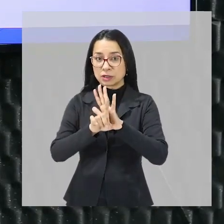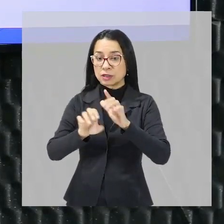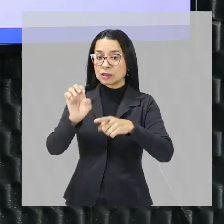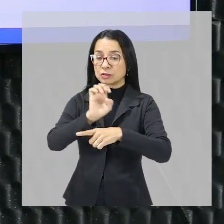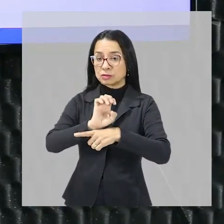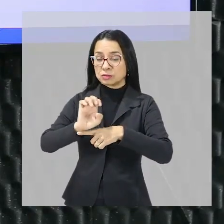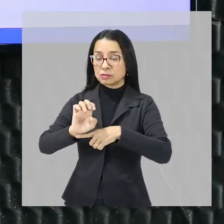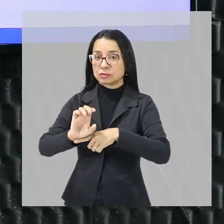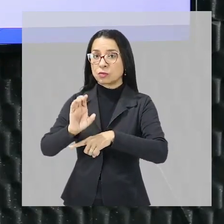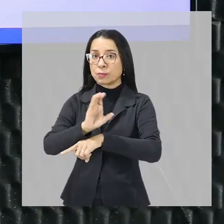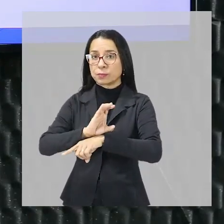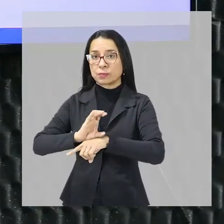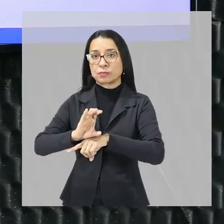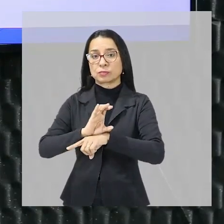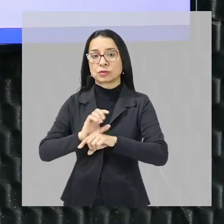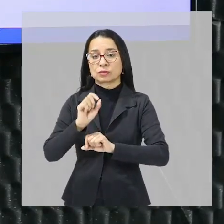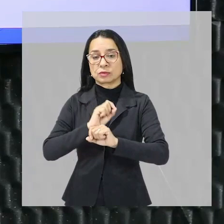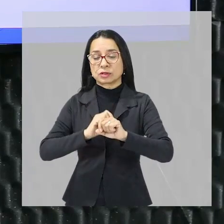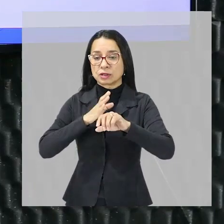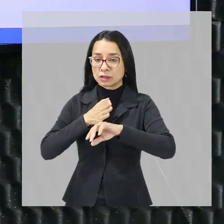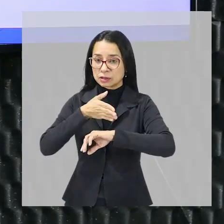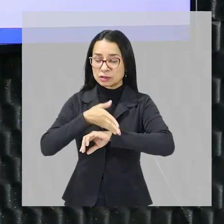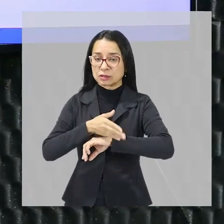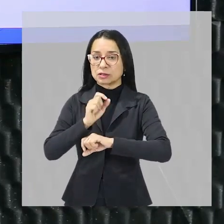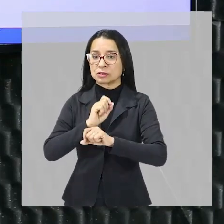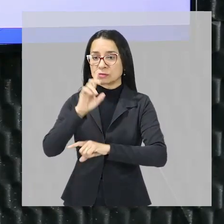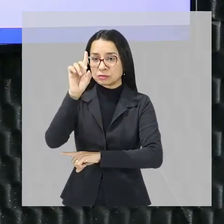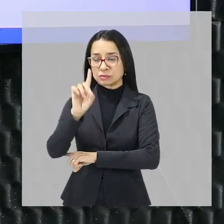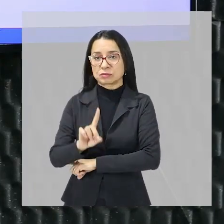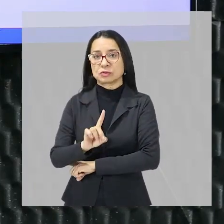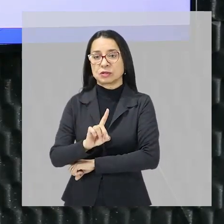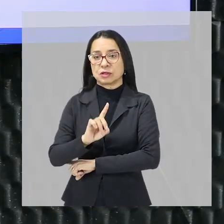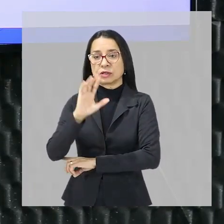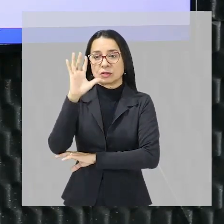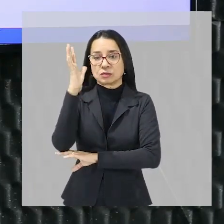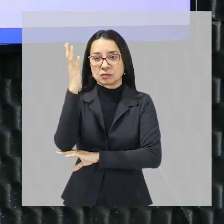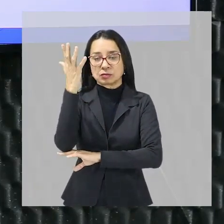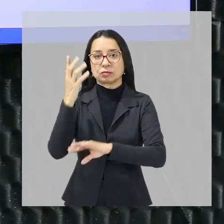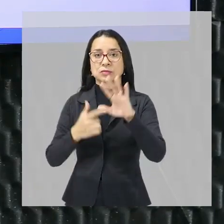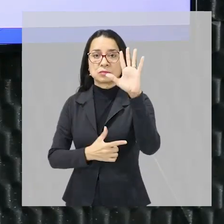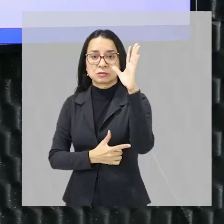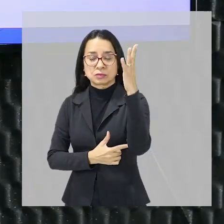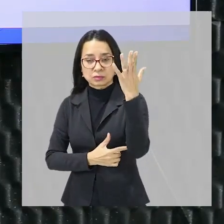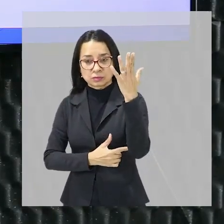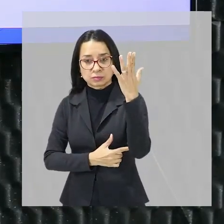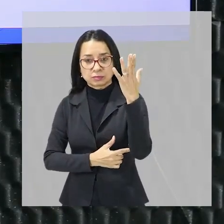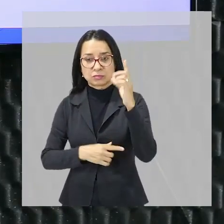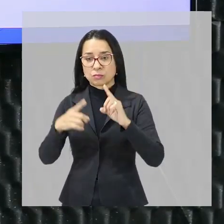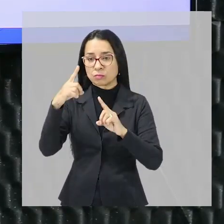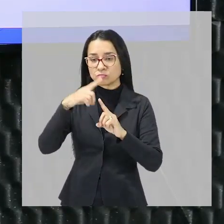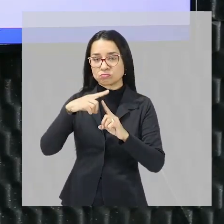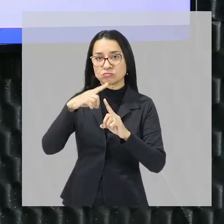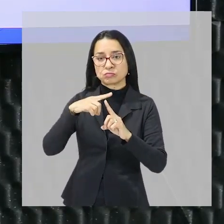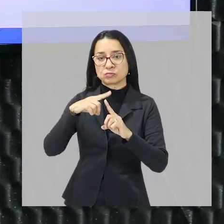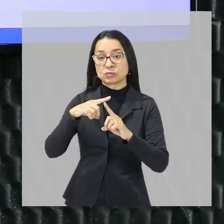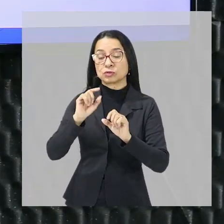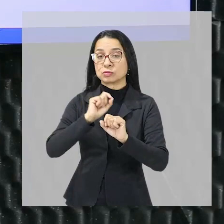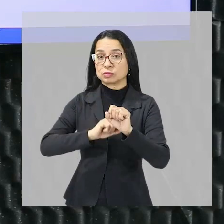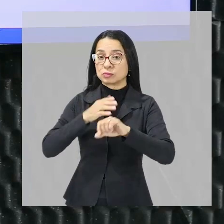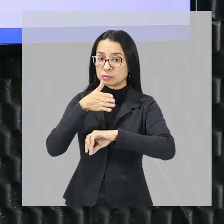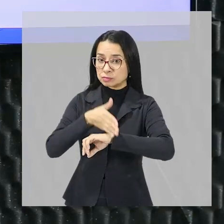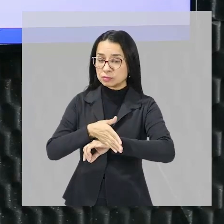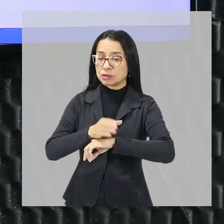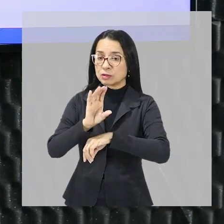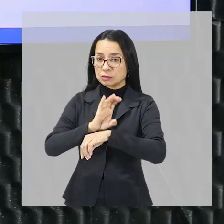na Constituição, que é a inserção dos direitos da natureza. E a inserção desse tipo de direito na Constituição do